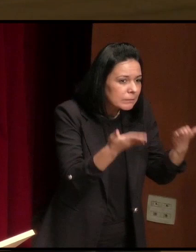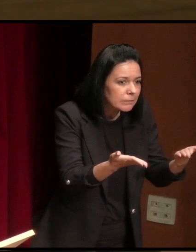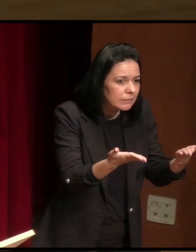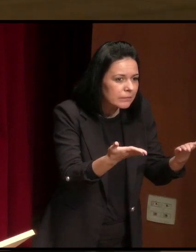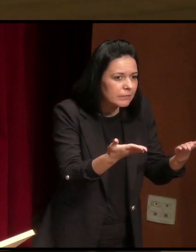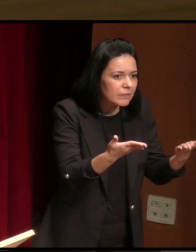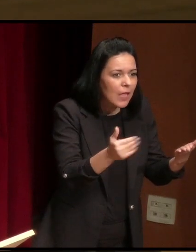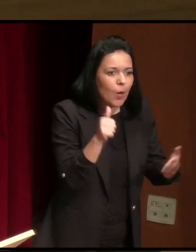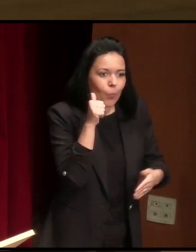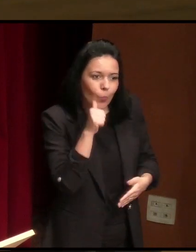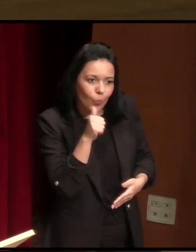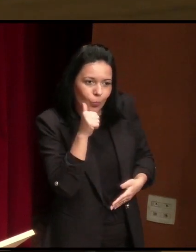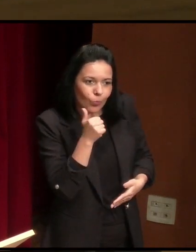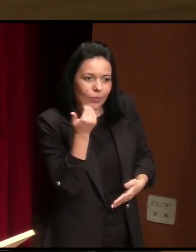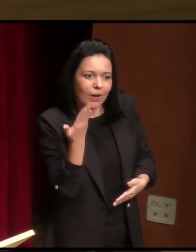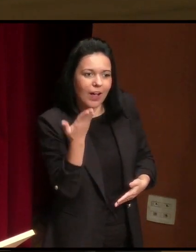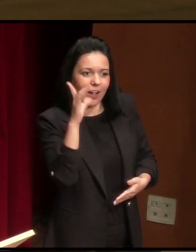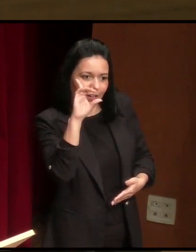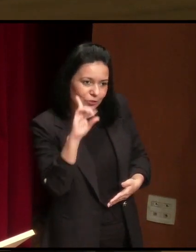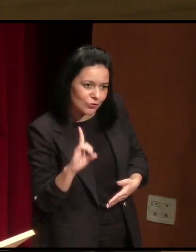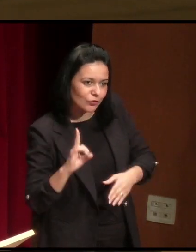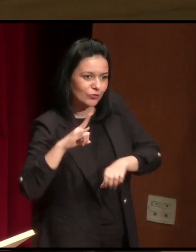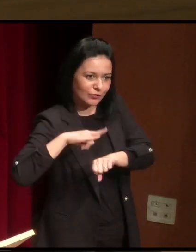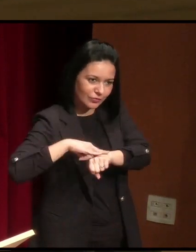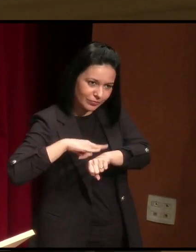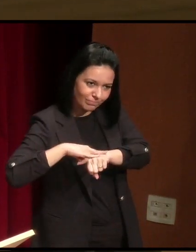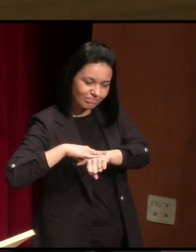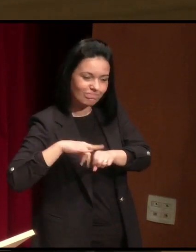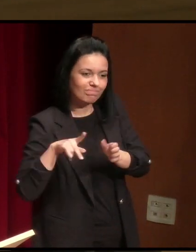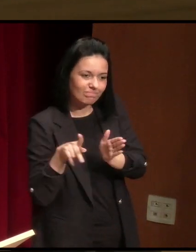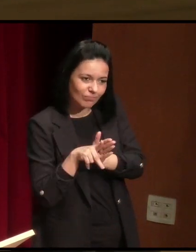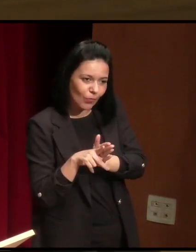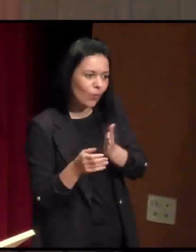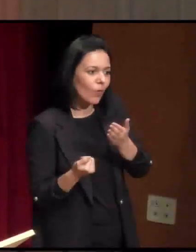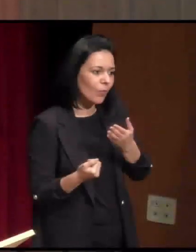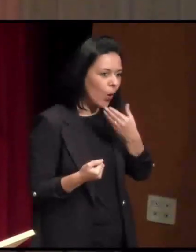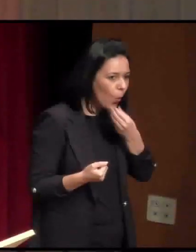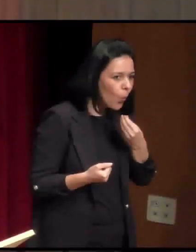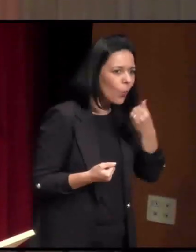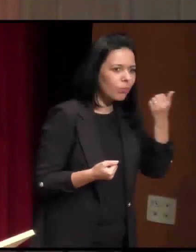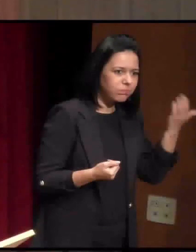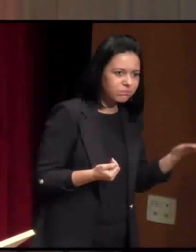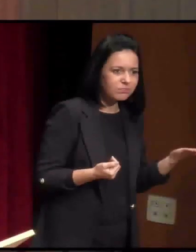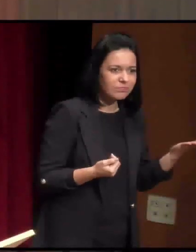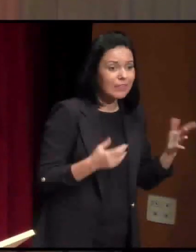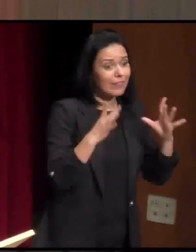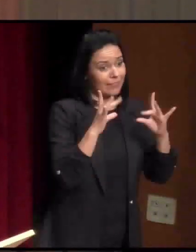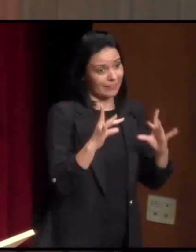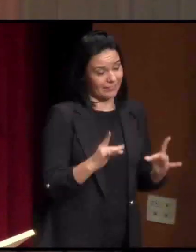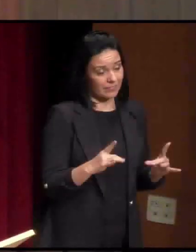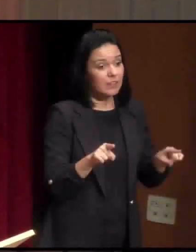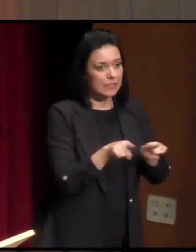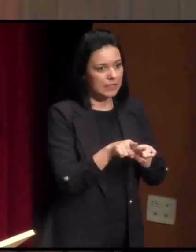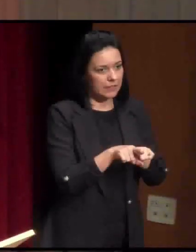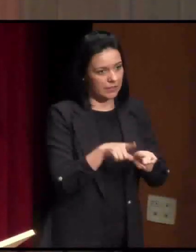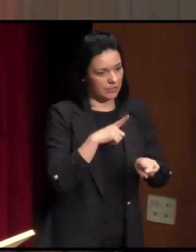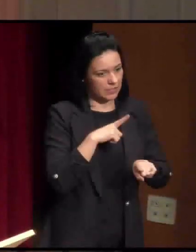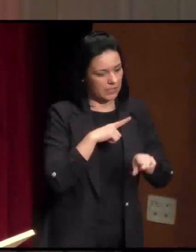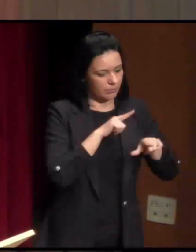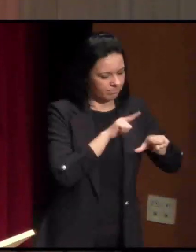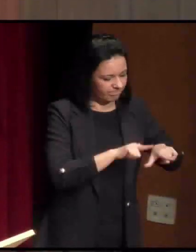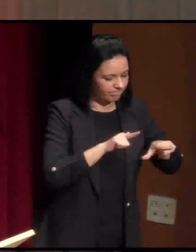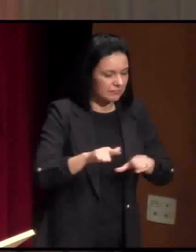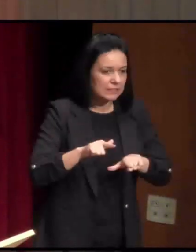banheiro feminino está à direita, o masculino à esquerda. E tudo isso pensando, inclusive, piso tátil, por exemplo, para indicação de